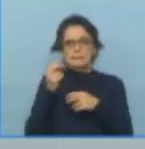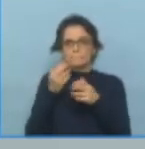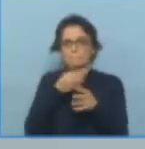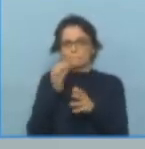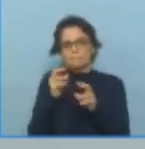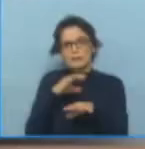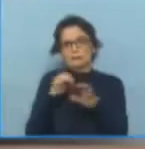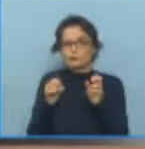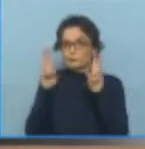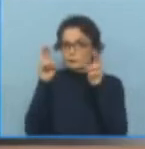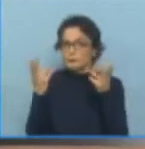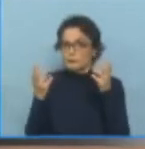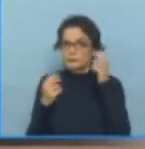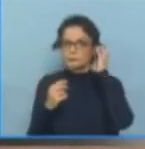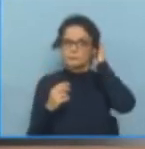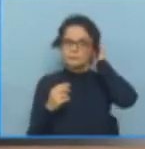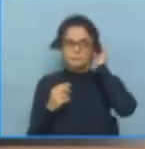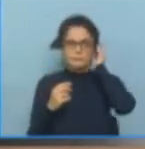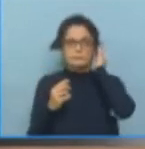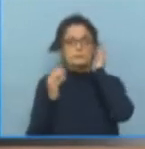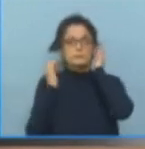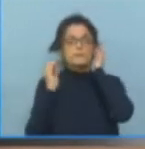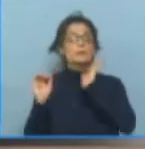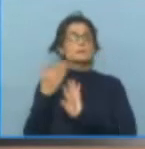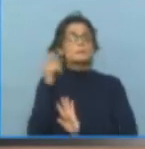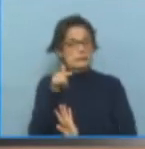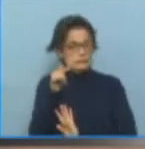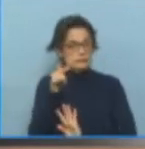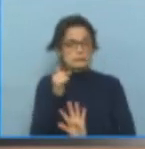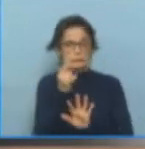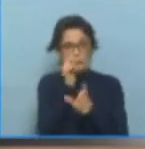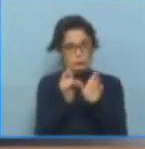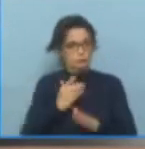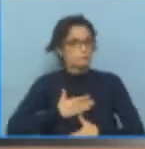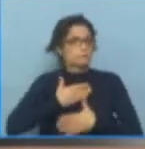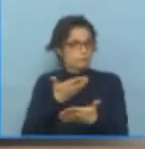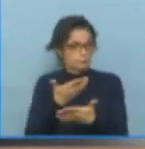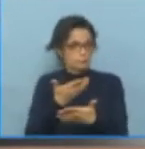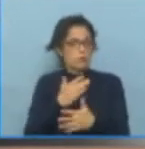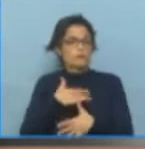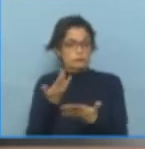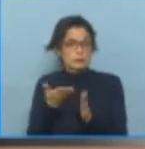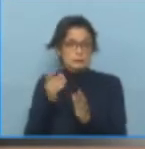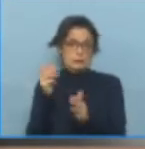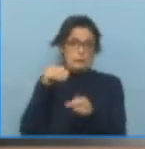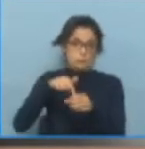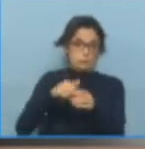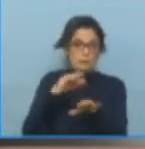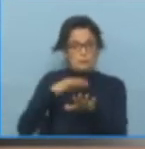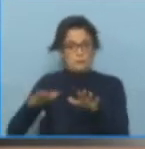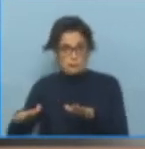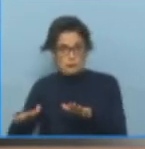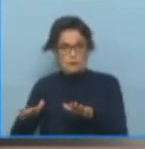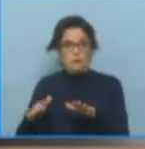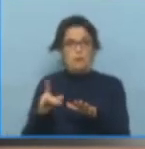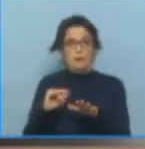não é? Bem, em primeiro lugar, isto dirige-se a voluntários, aos voluntários dos hospitais, nomeadamente